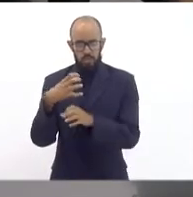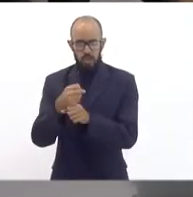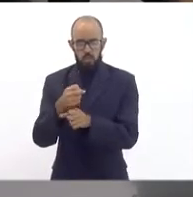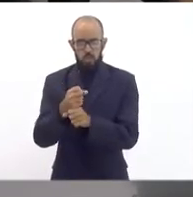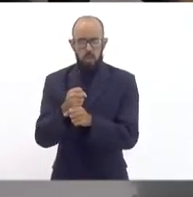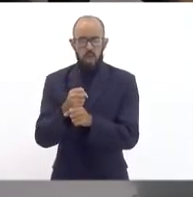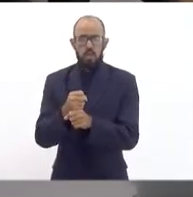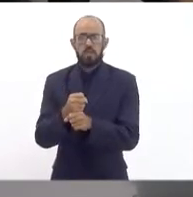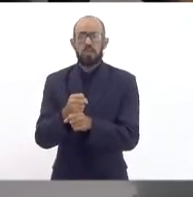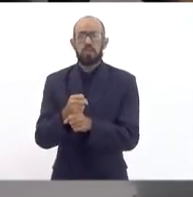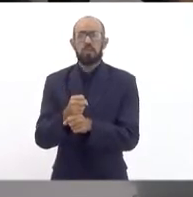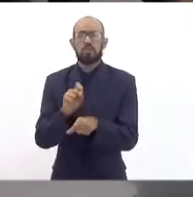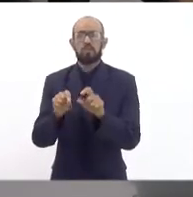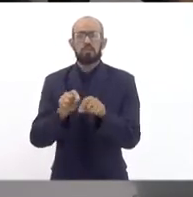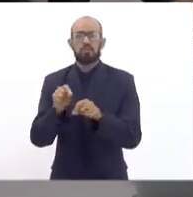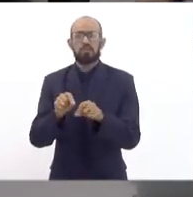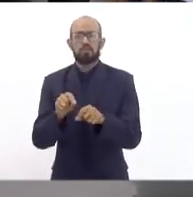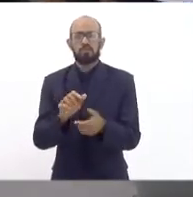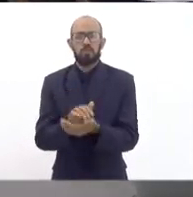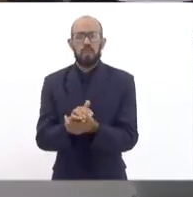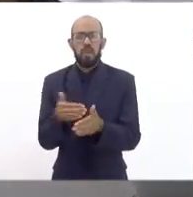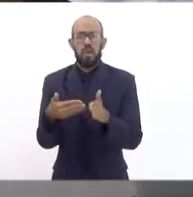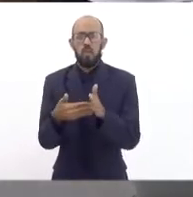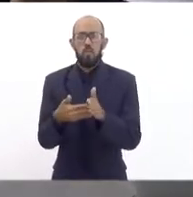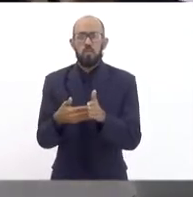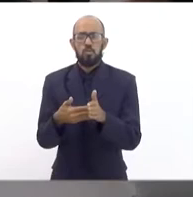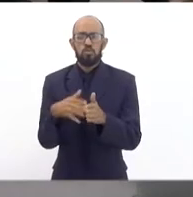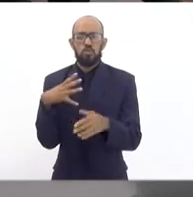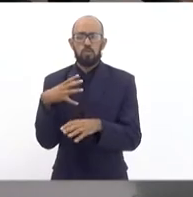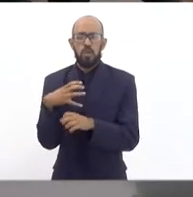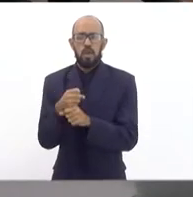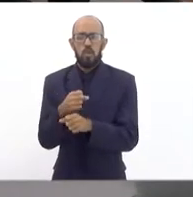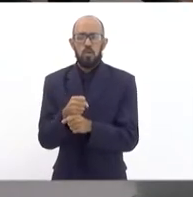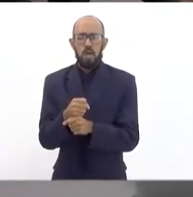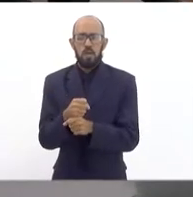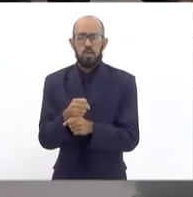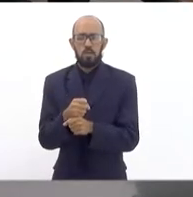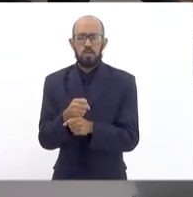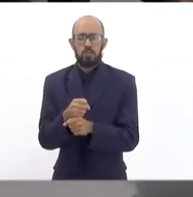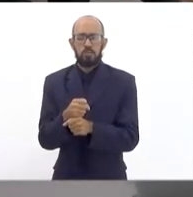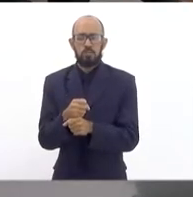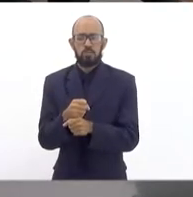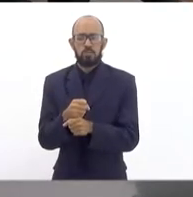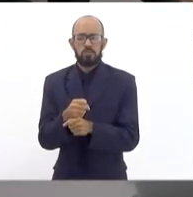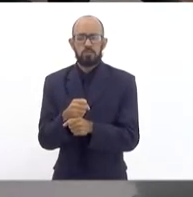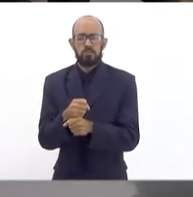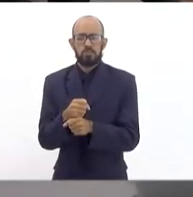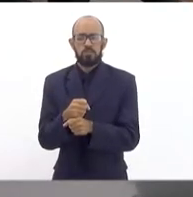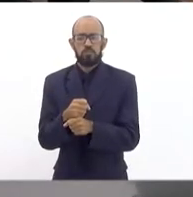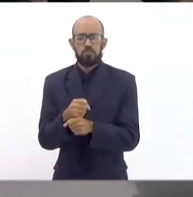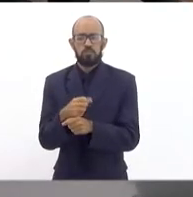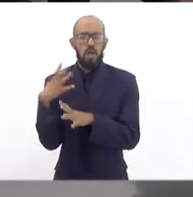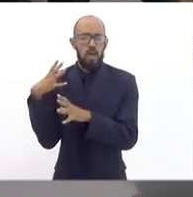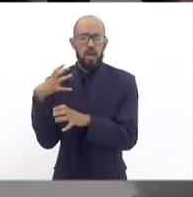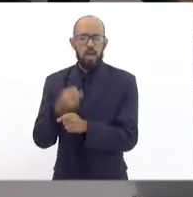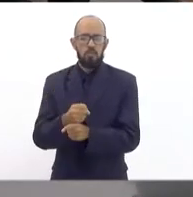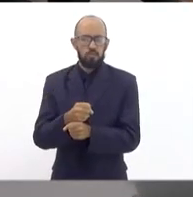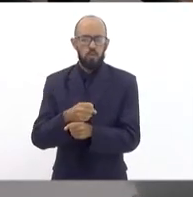calculada, né, a última tarifa, ela foi calculada numa revisão ordinária, né, que